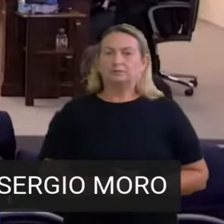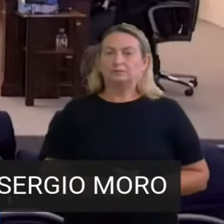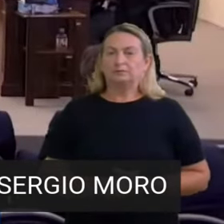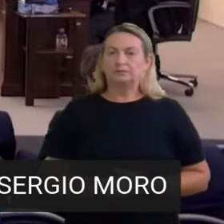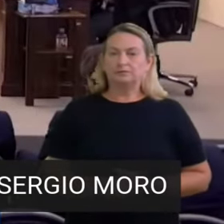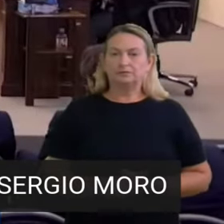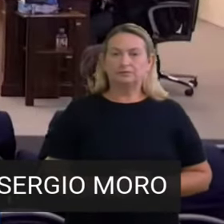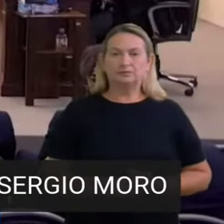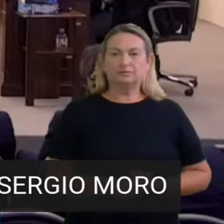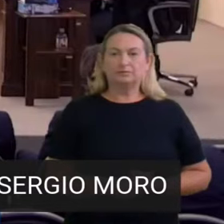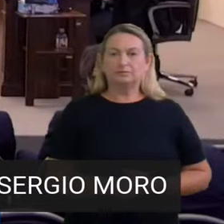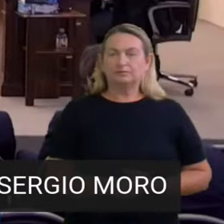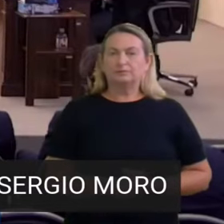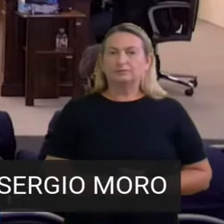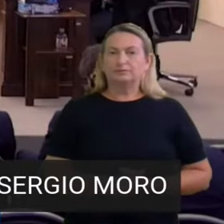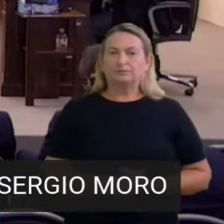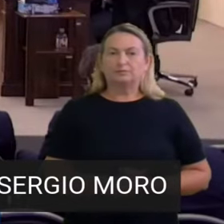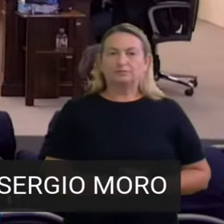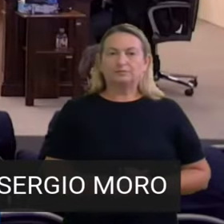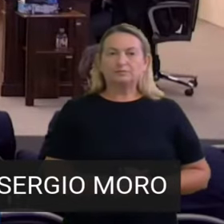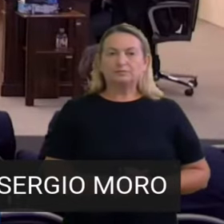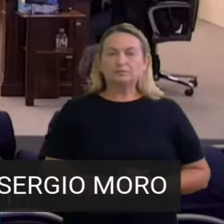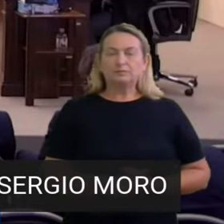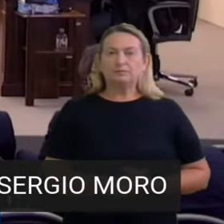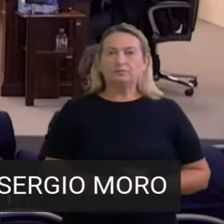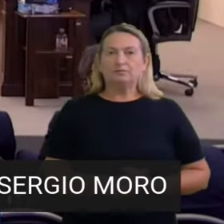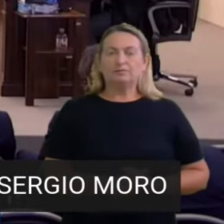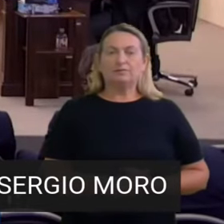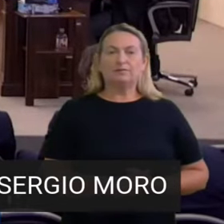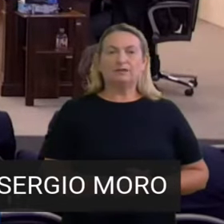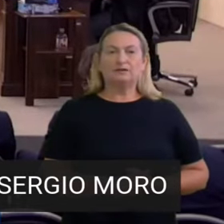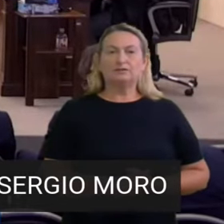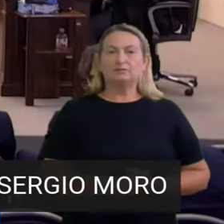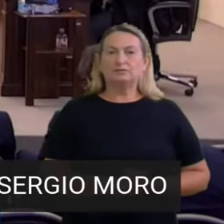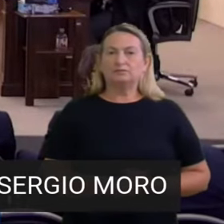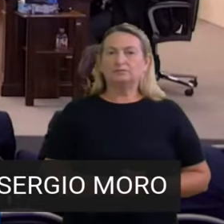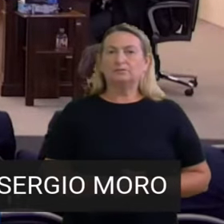Obrigado, desembargador José Rodrigo Sad.